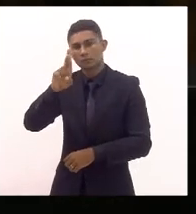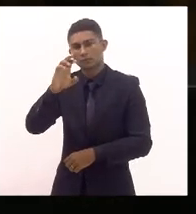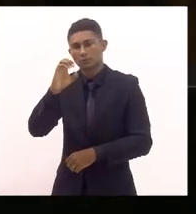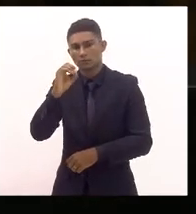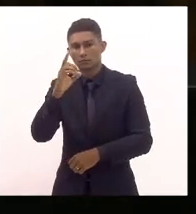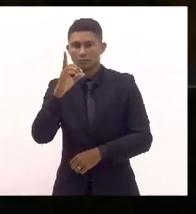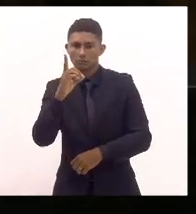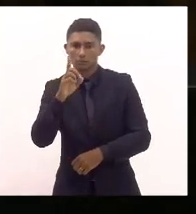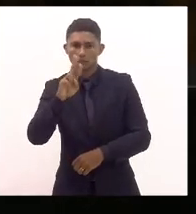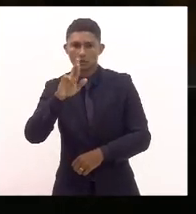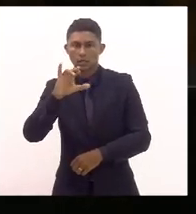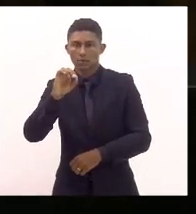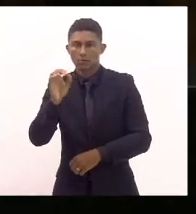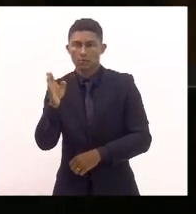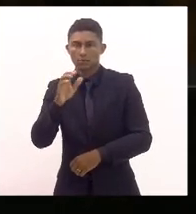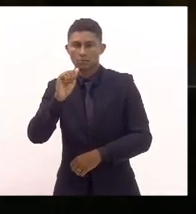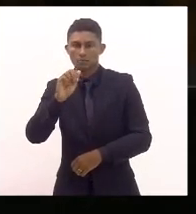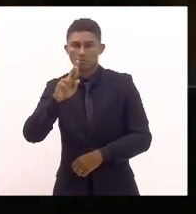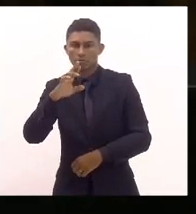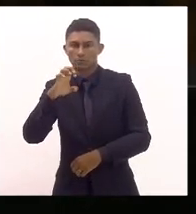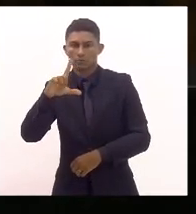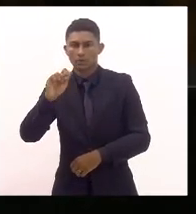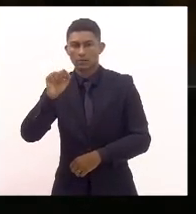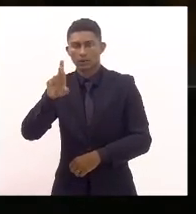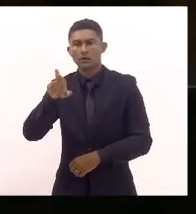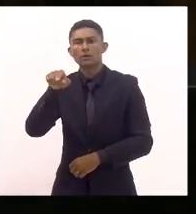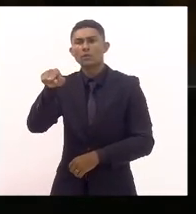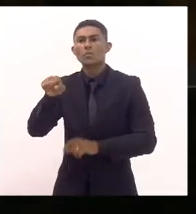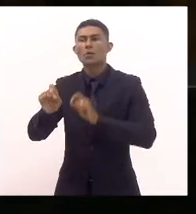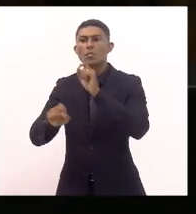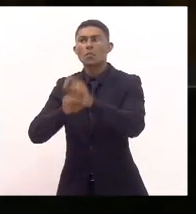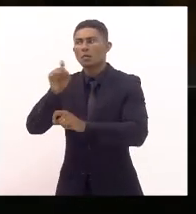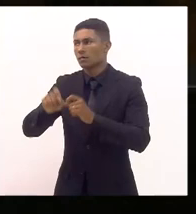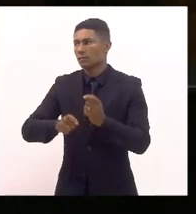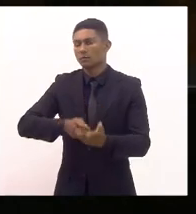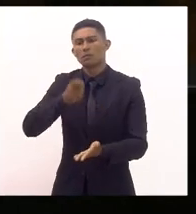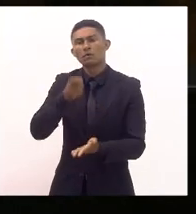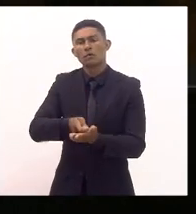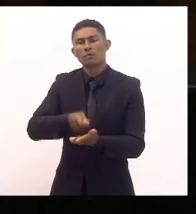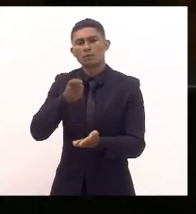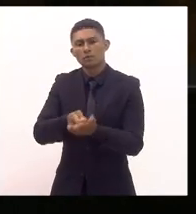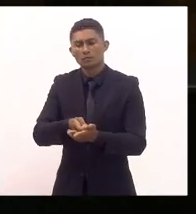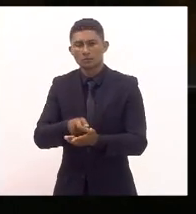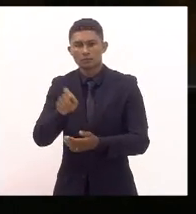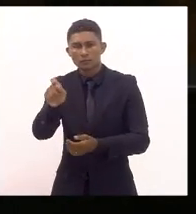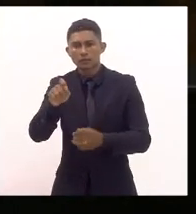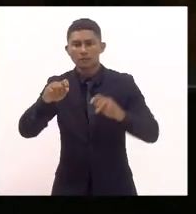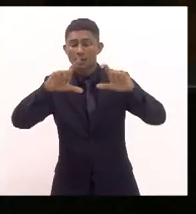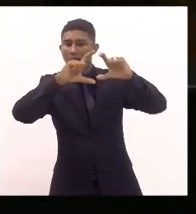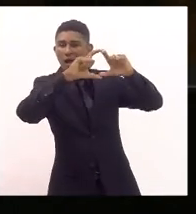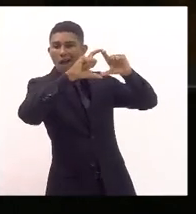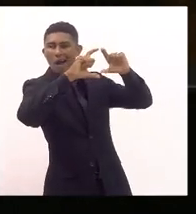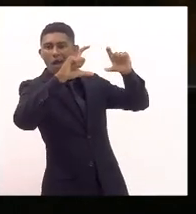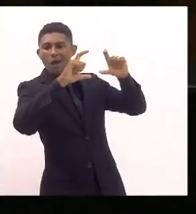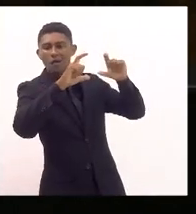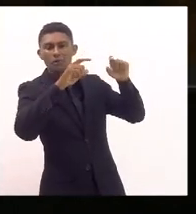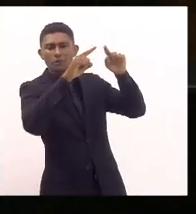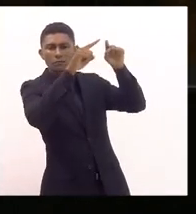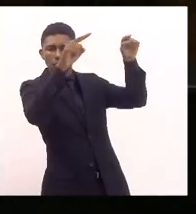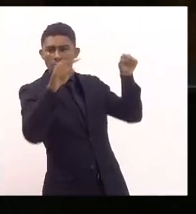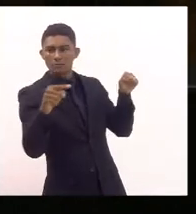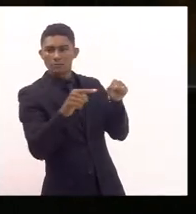Bacelar que dispõe sobre a obrigatoriedade de afixação de cartazes em